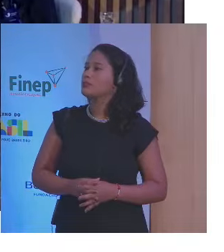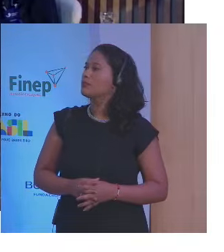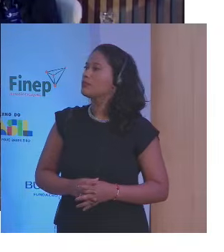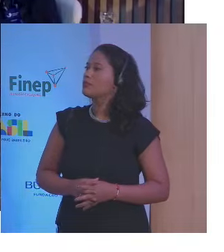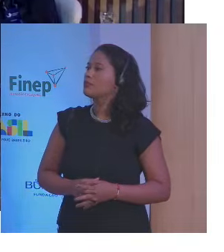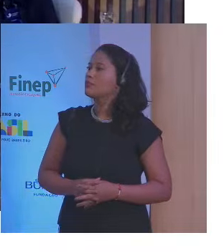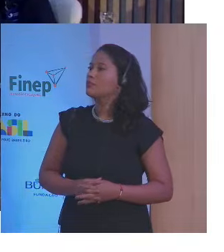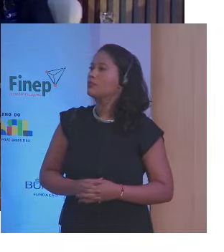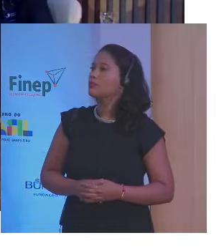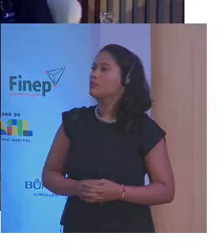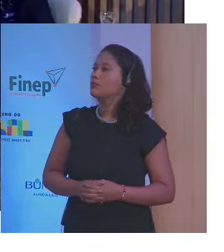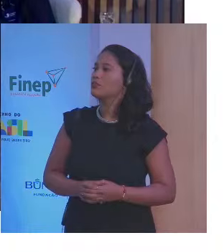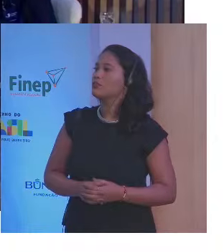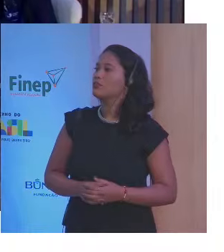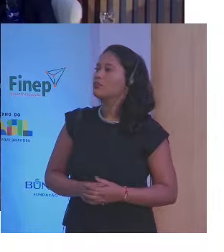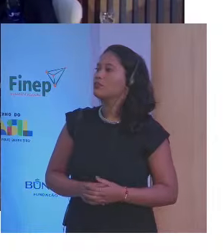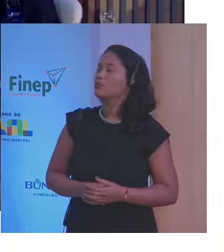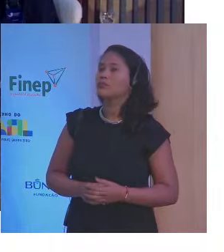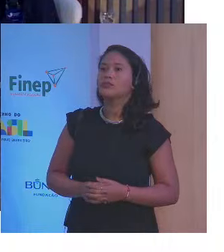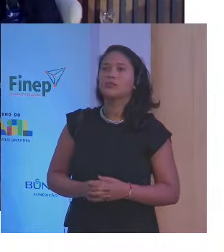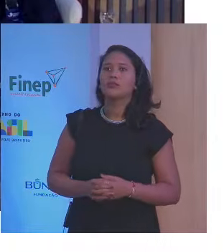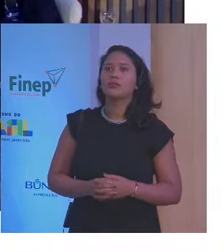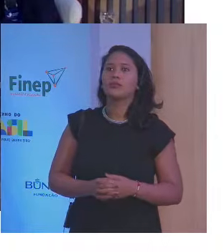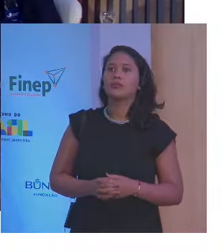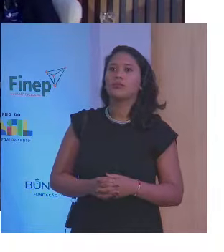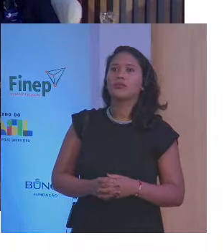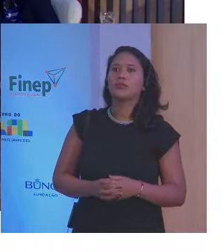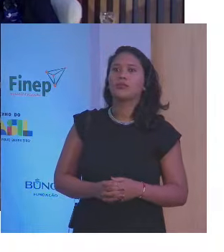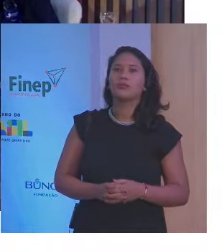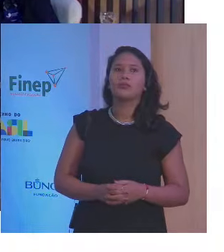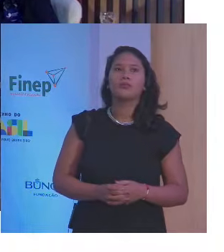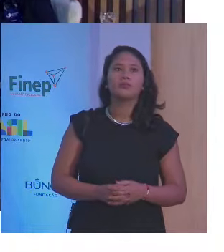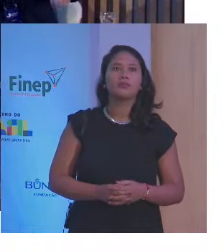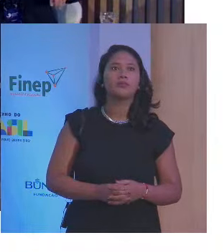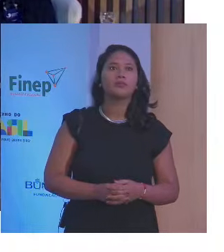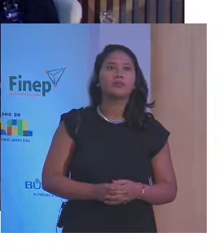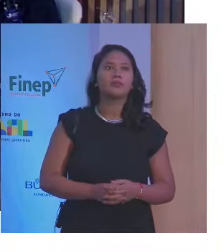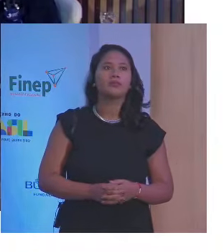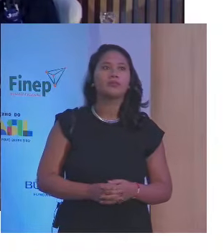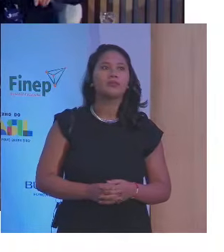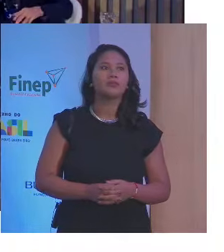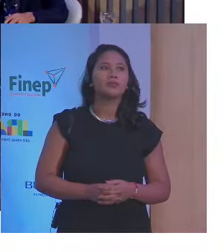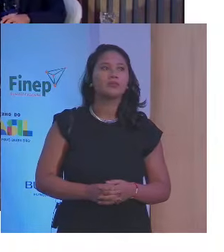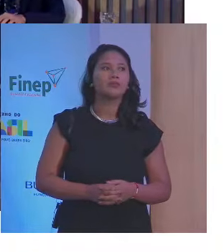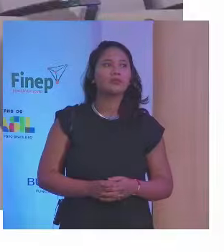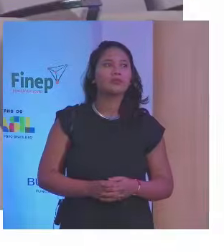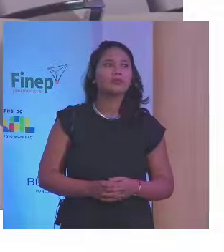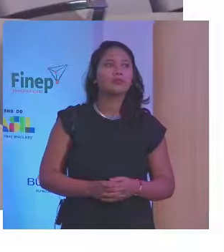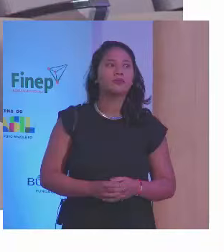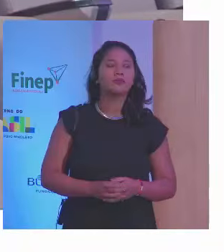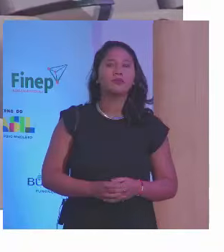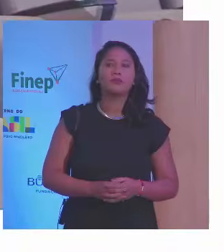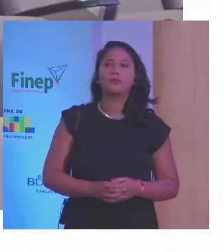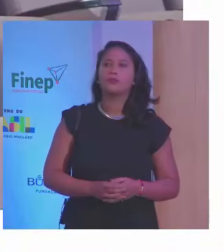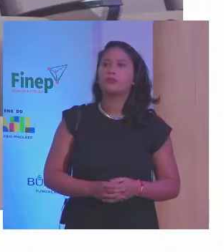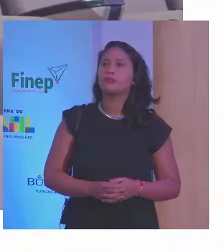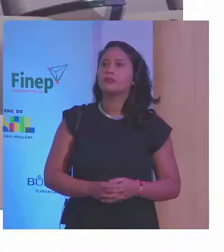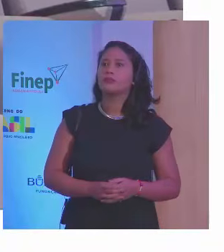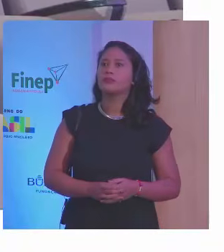Ainda está lá atrás, depois tem que passar aqui para frente, porque elas estão um tempão com a mão levantada aqui. Bom dia. Está aqui